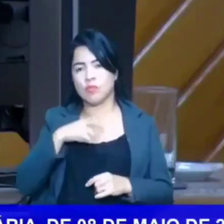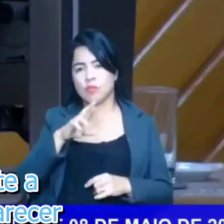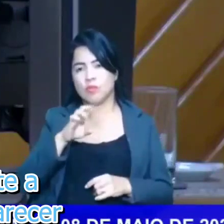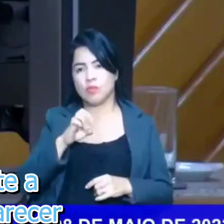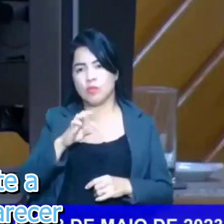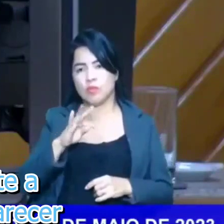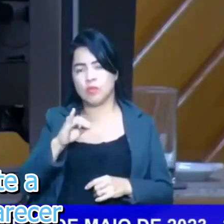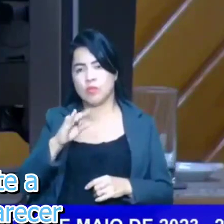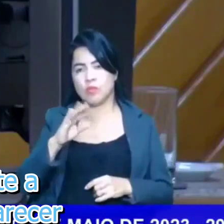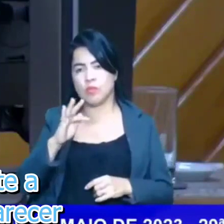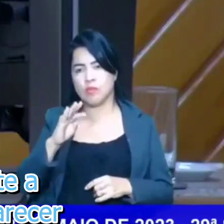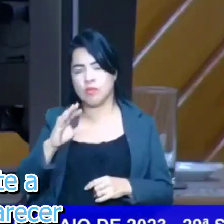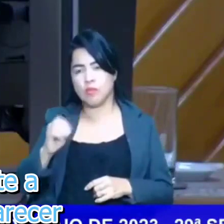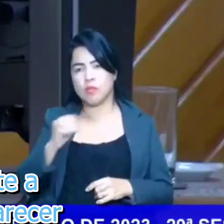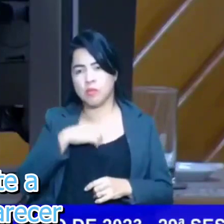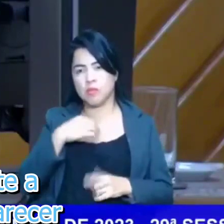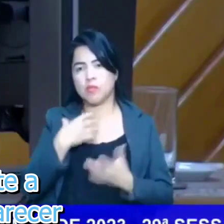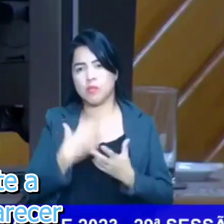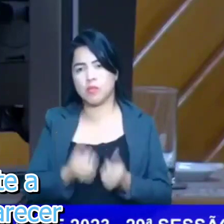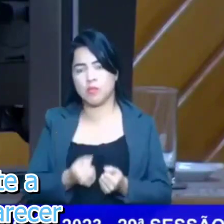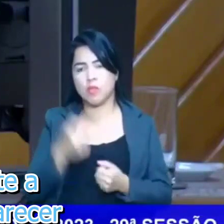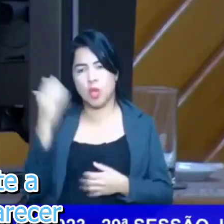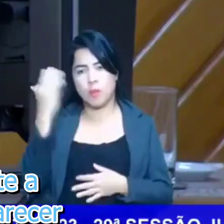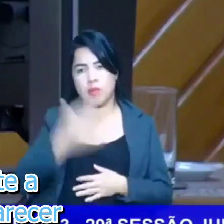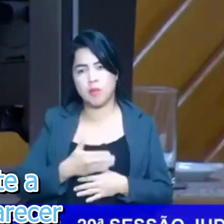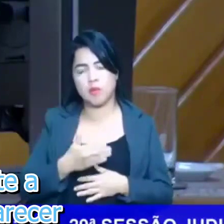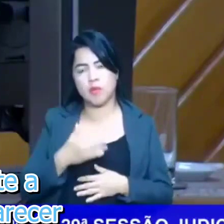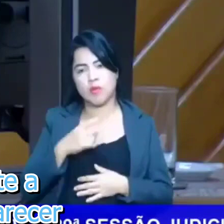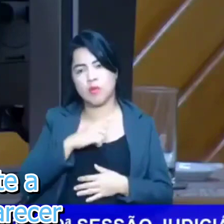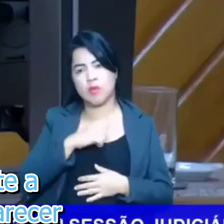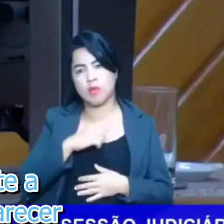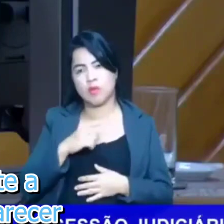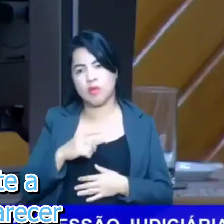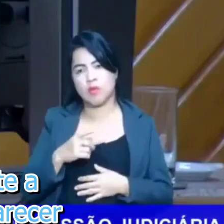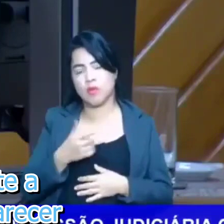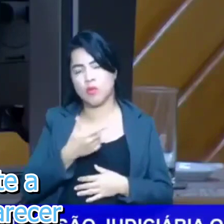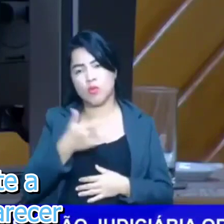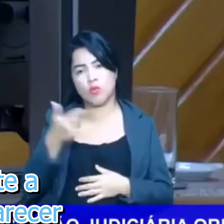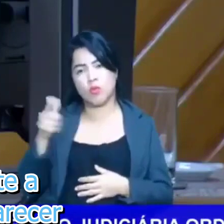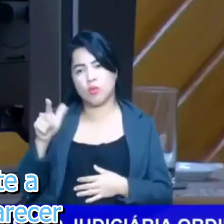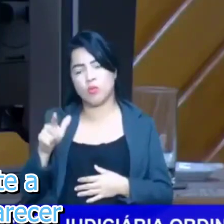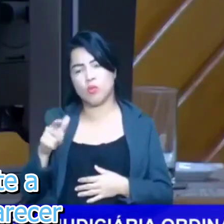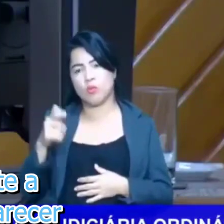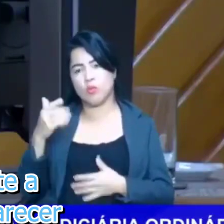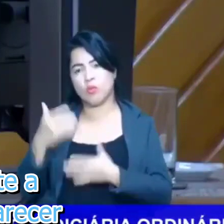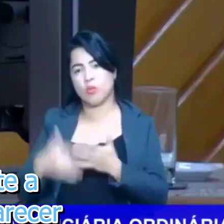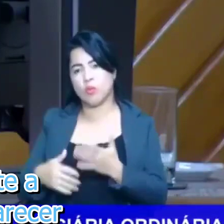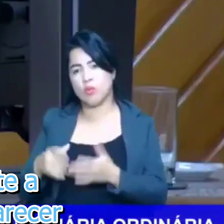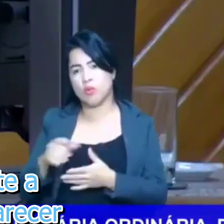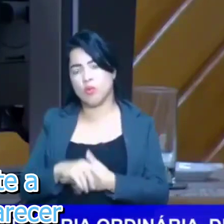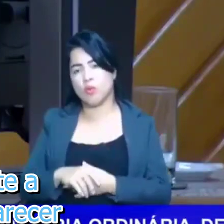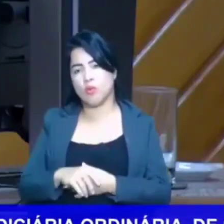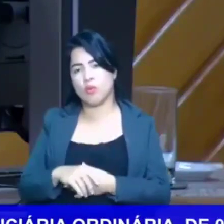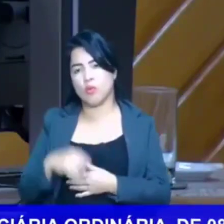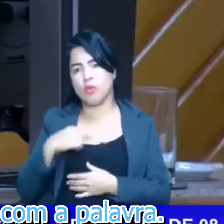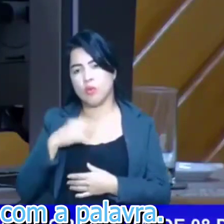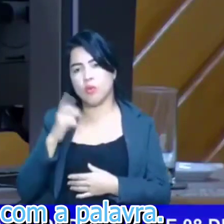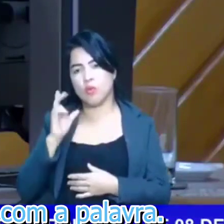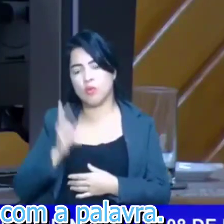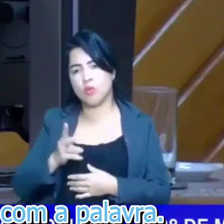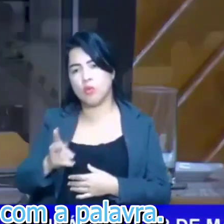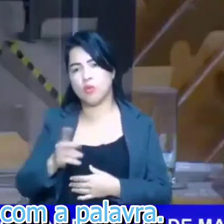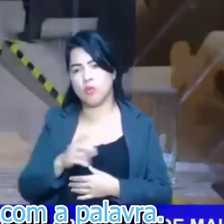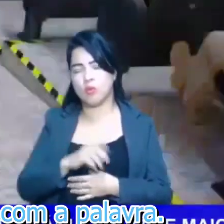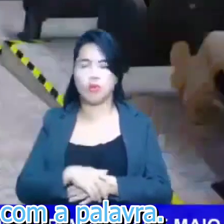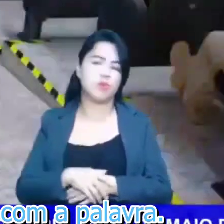retifico o parecer para manifestar favoravelmente a aprovação das contas, o que não ocorre no outro parecer, o qual eu mantenho.